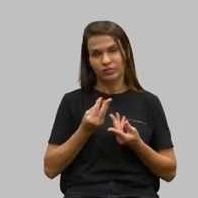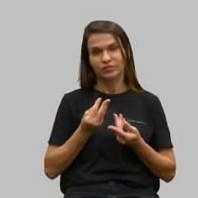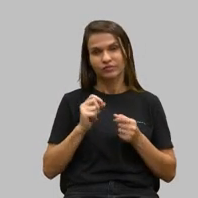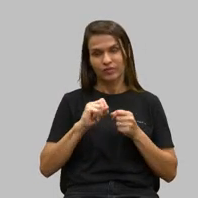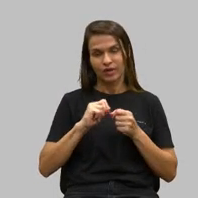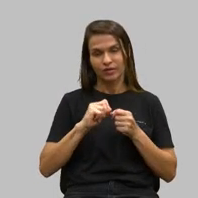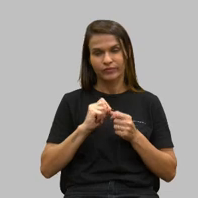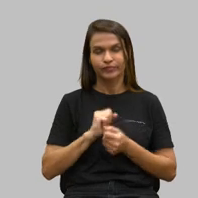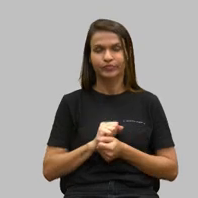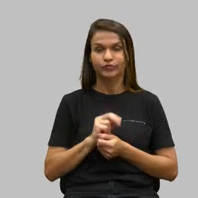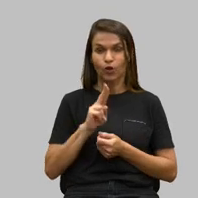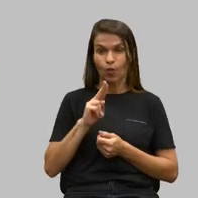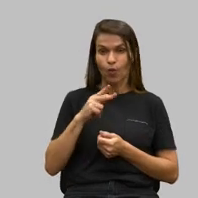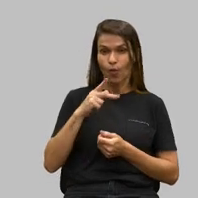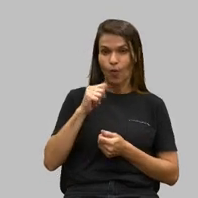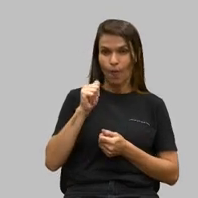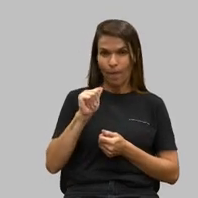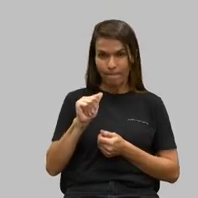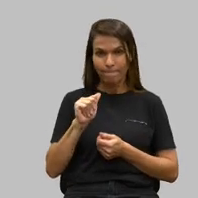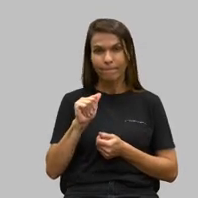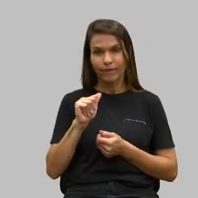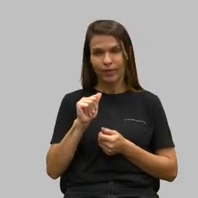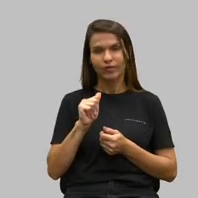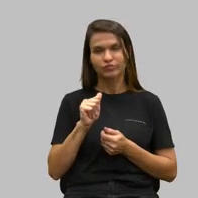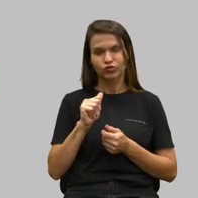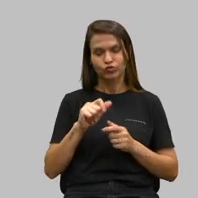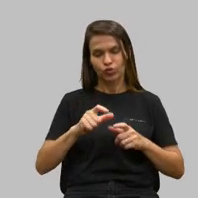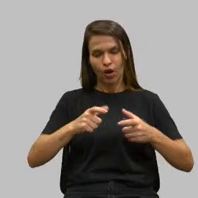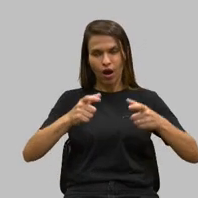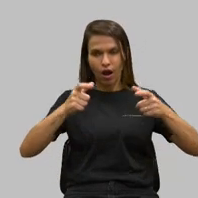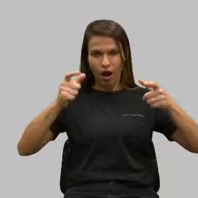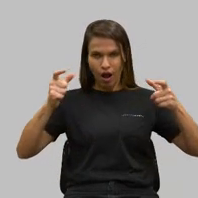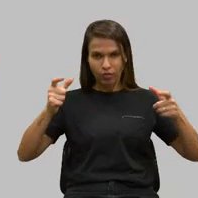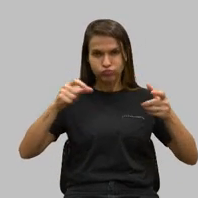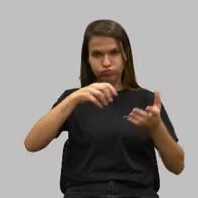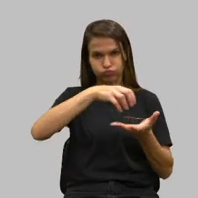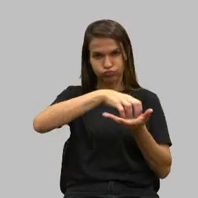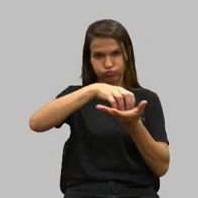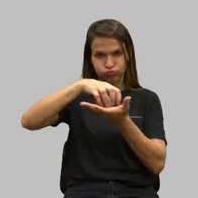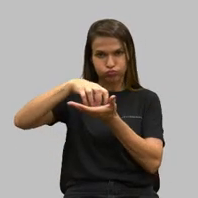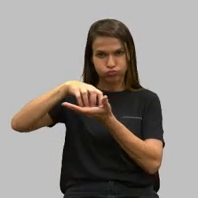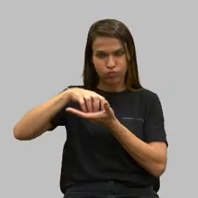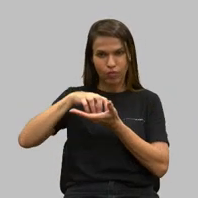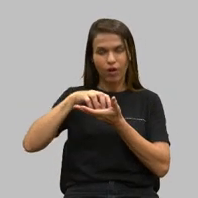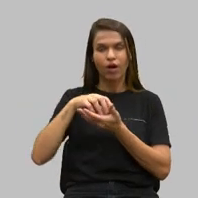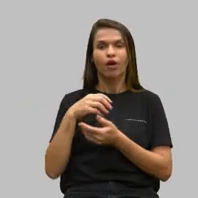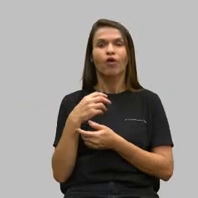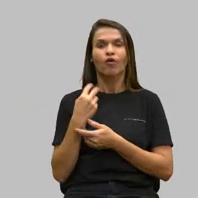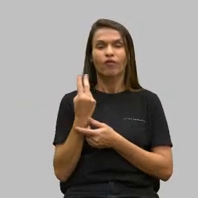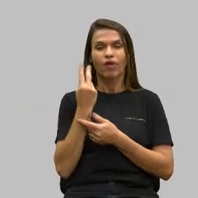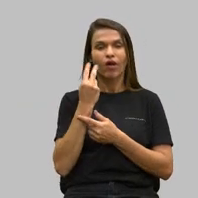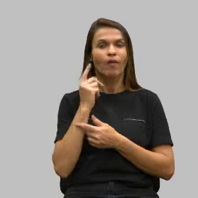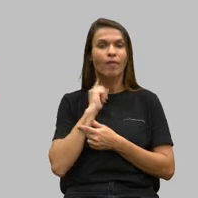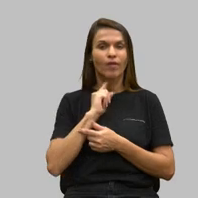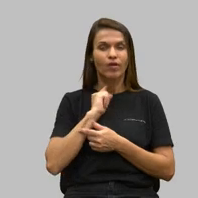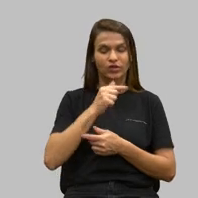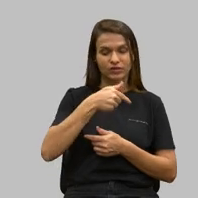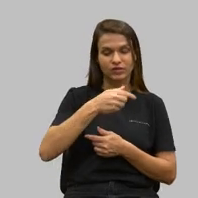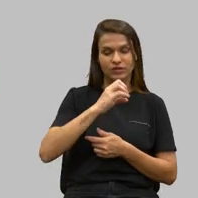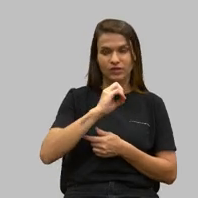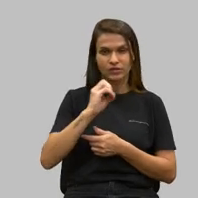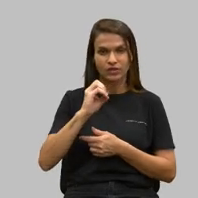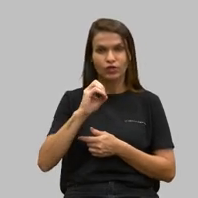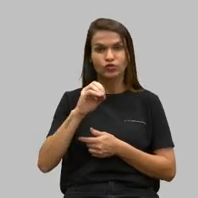que nós aumentamos muito o repasso das UPAs, estamos ampliando o UPA. Valora Minas, saímos do pró-hospite de 700 milhões